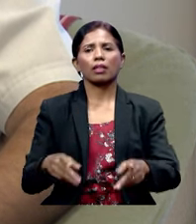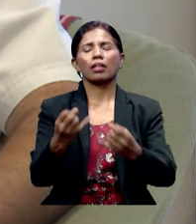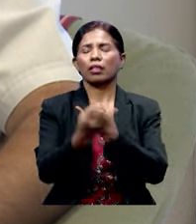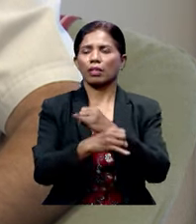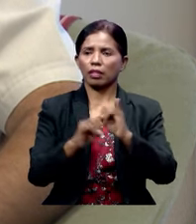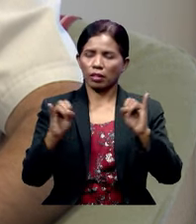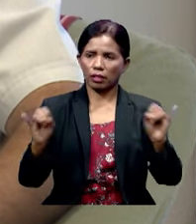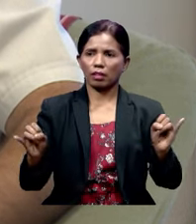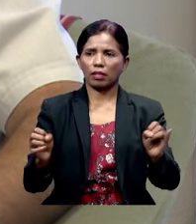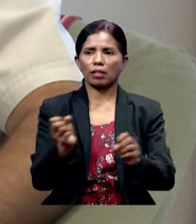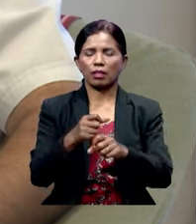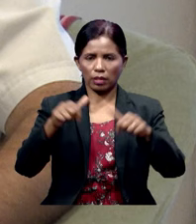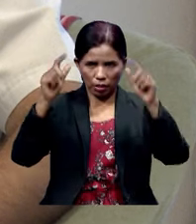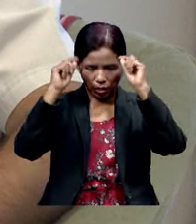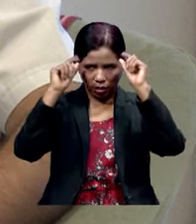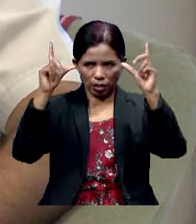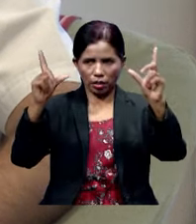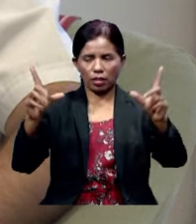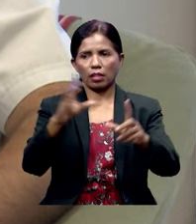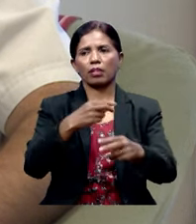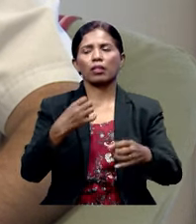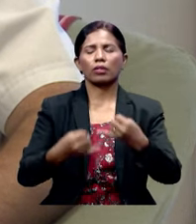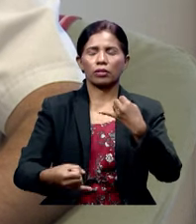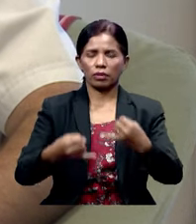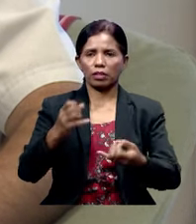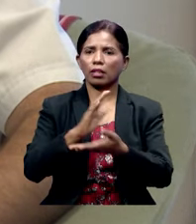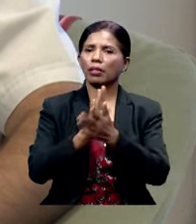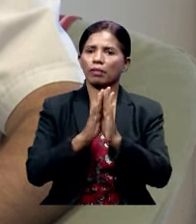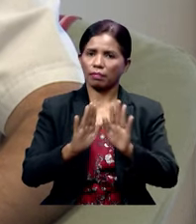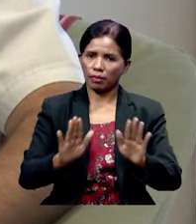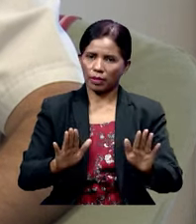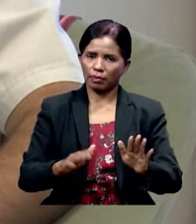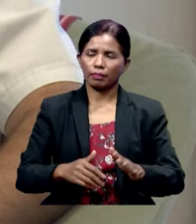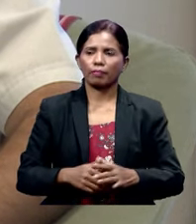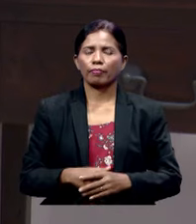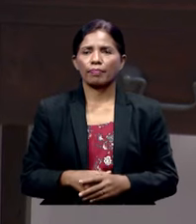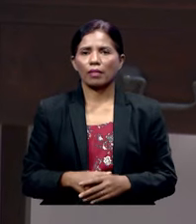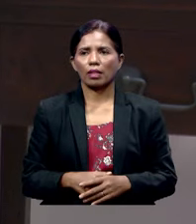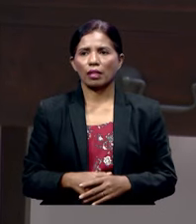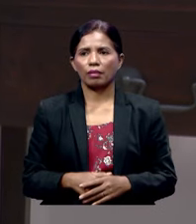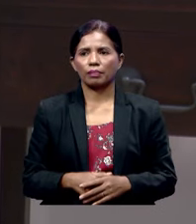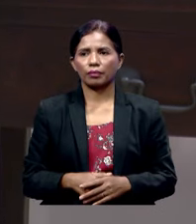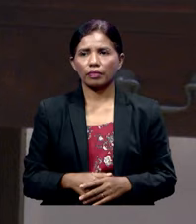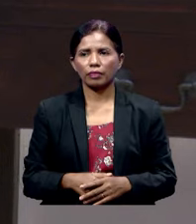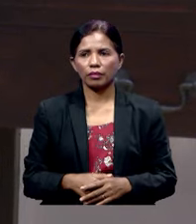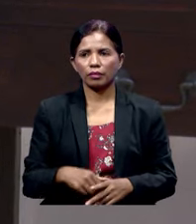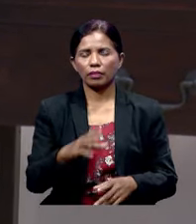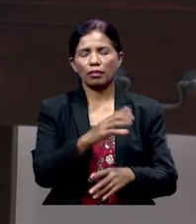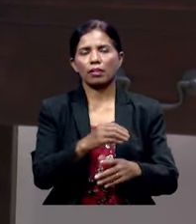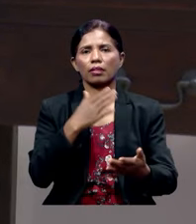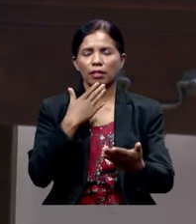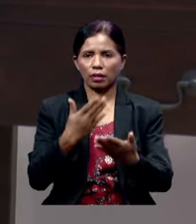para construir este temor na justiça e na paz B Senhor agradecemos a sua